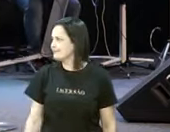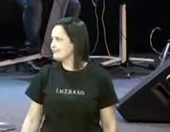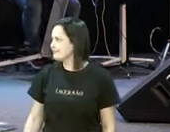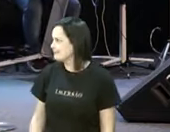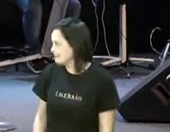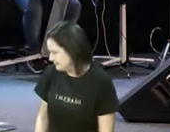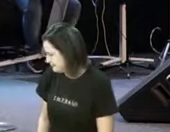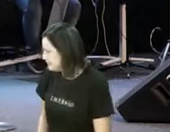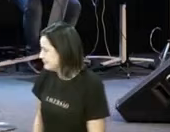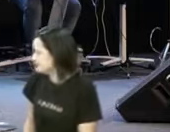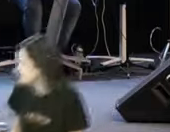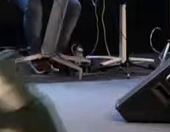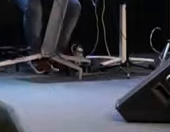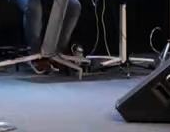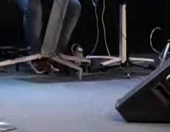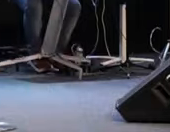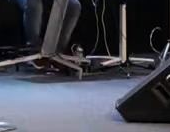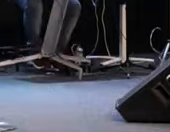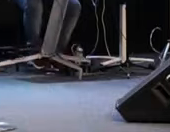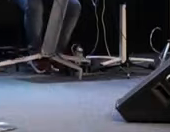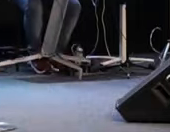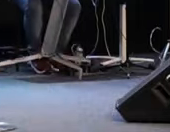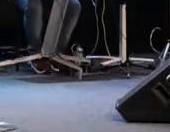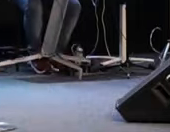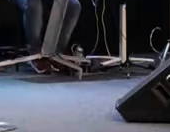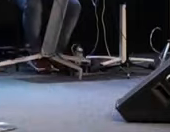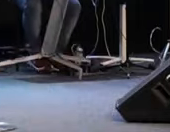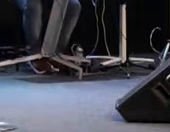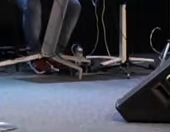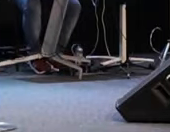minha amiga, perdão, tem que trocar o seu.